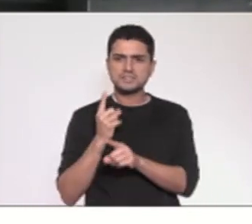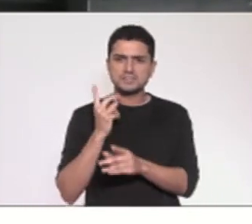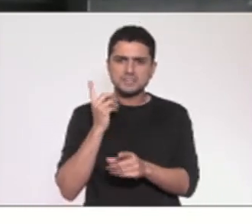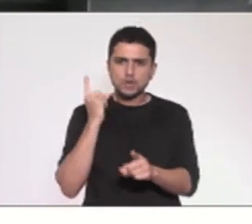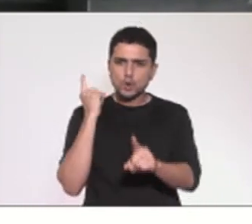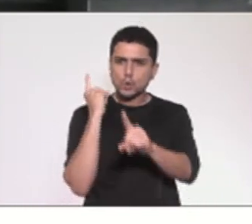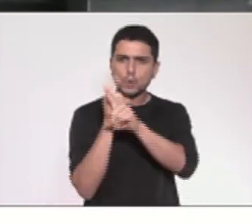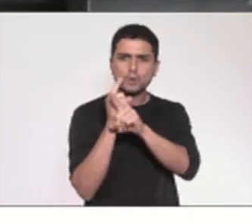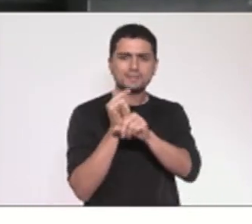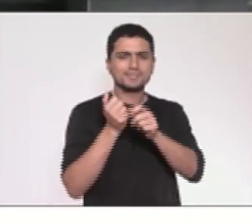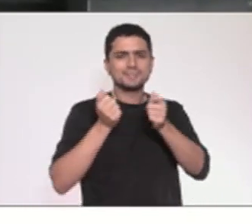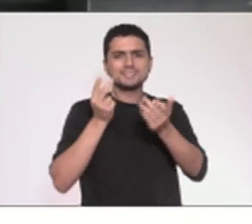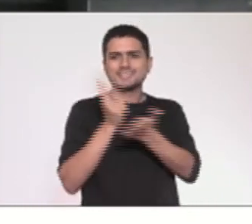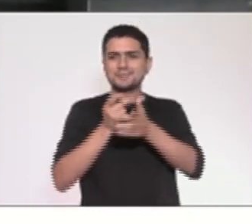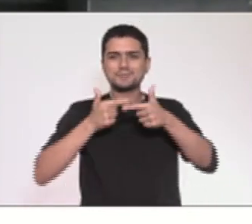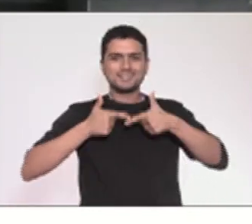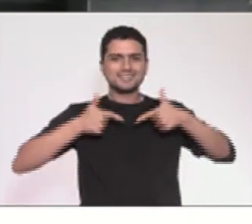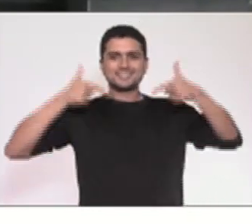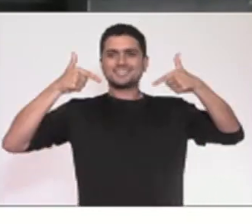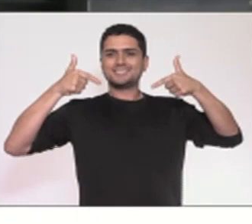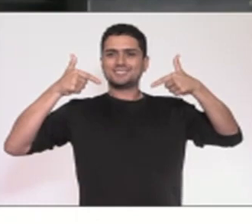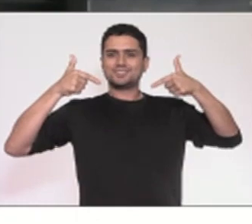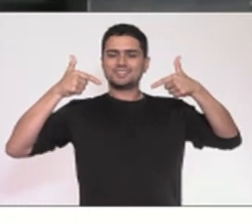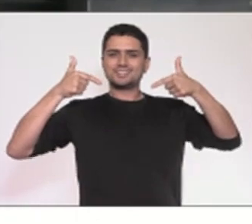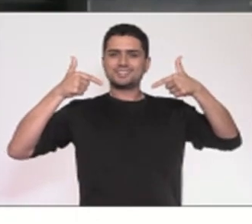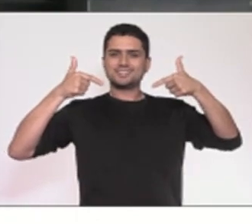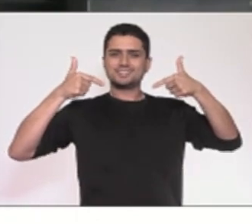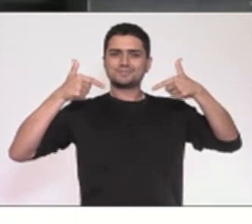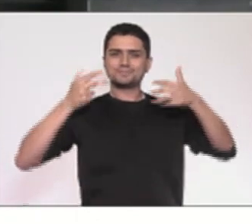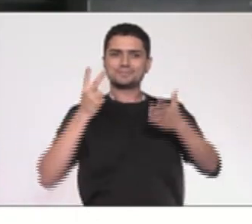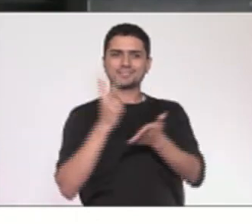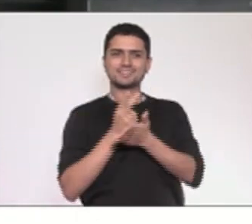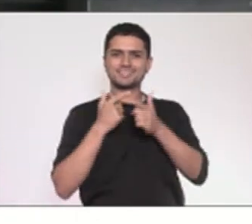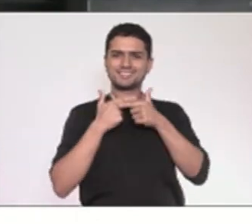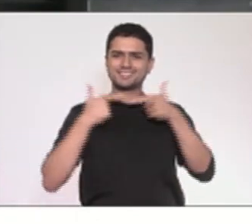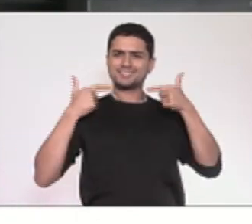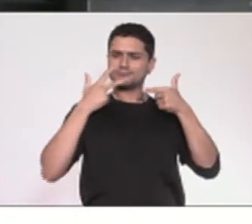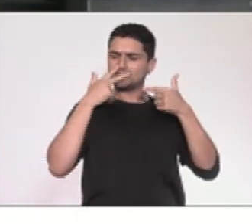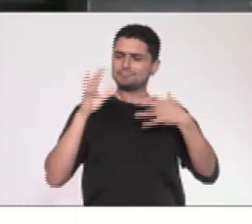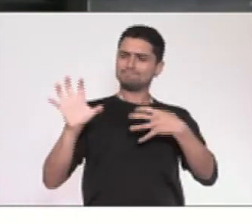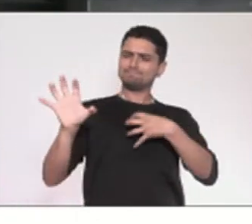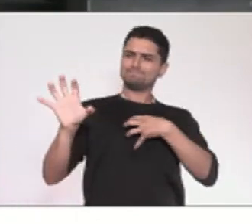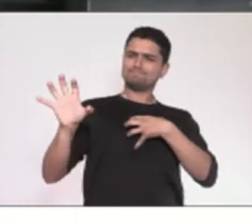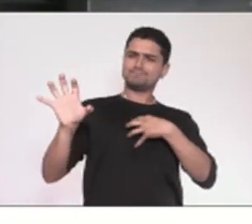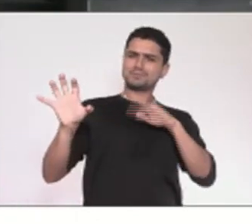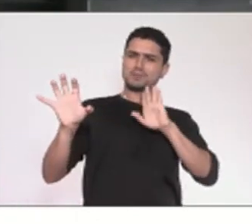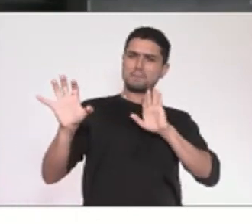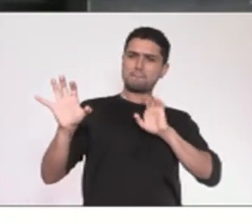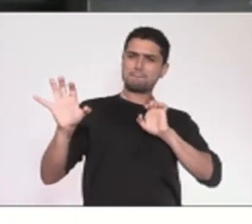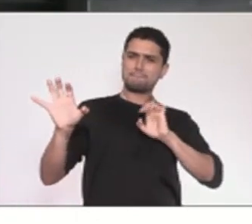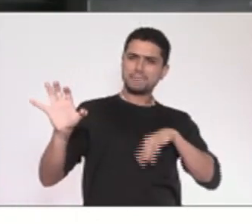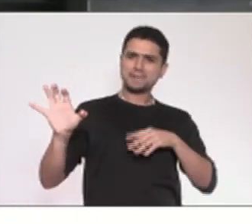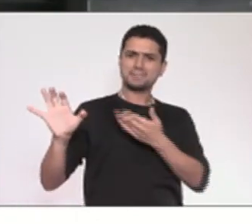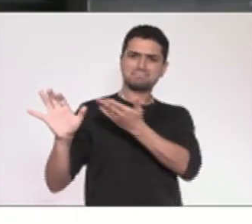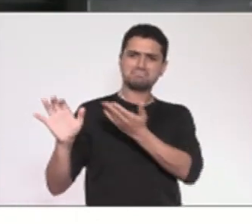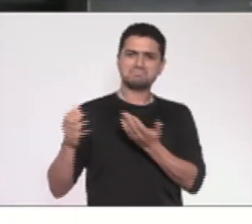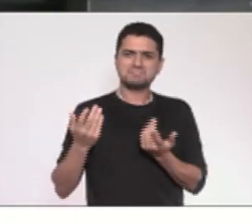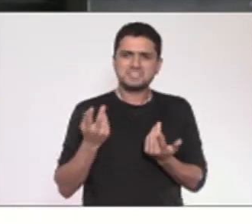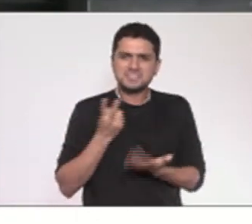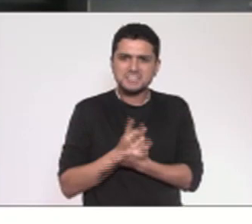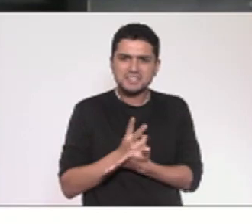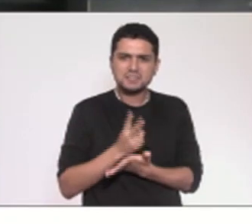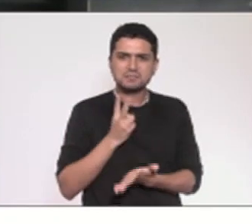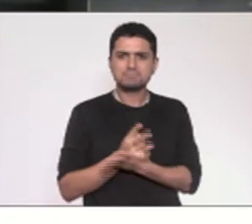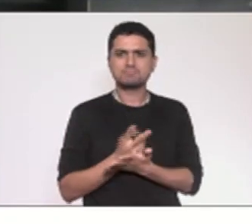aquele sorriso virtuoso, né? Sorriso de gente do bem, de gente que realmente é apaixonada também